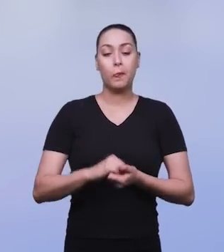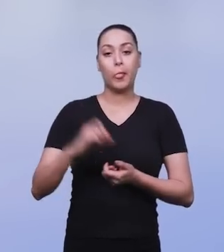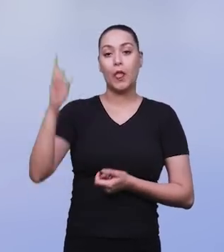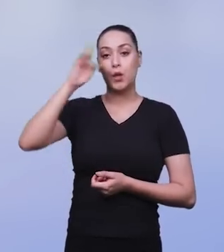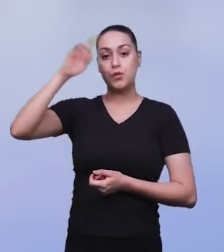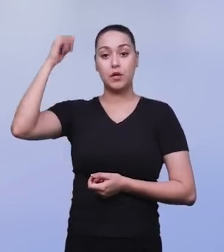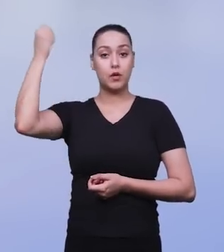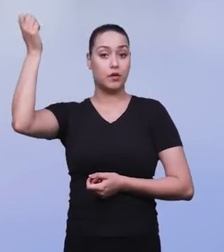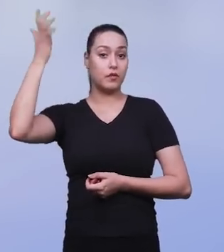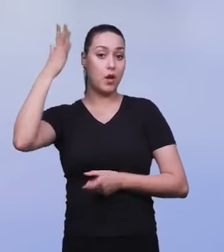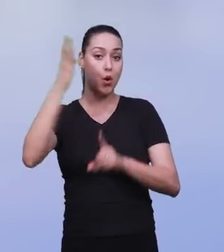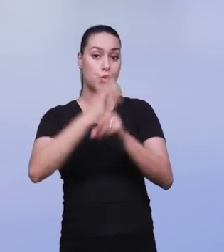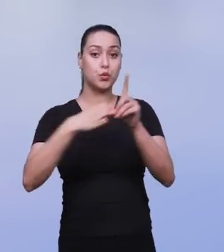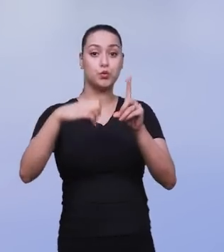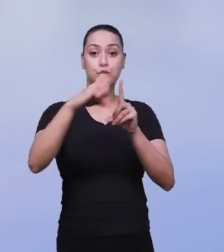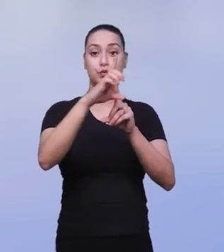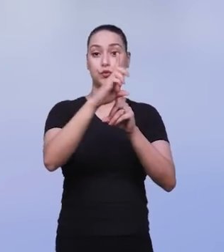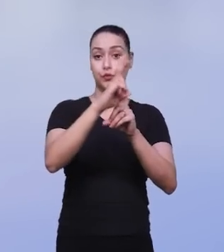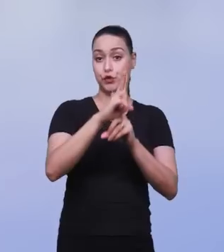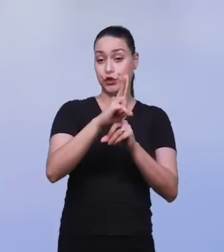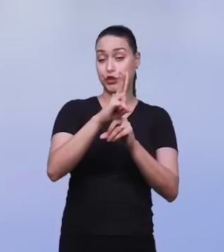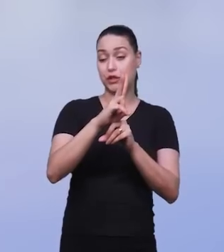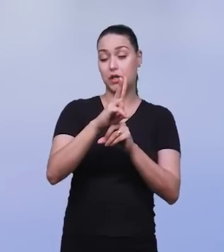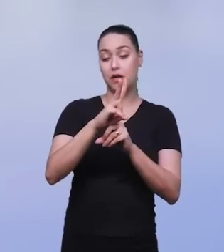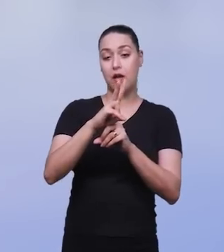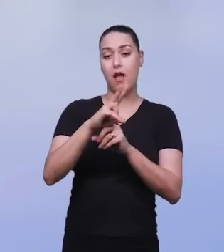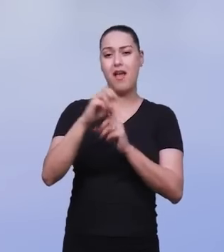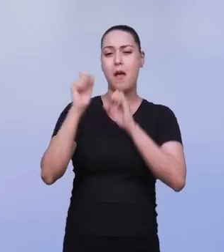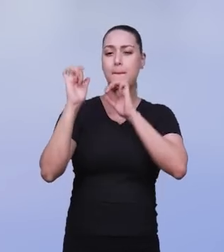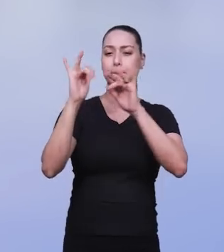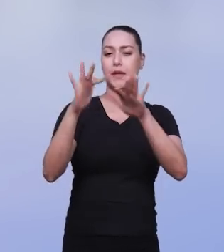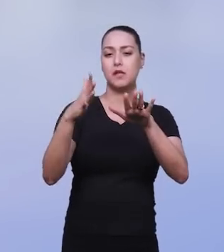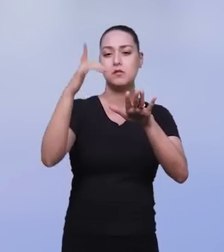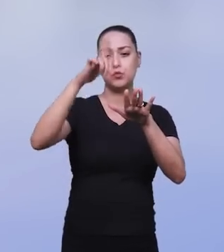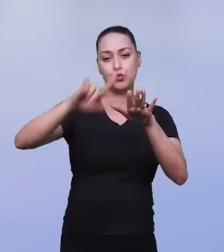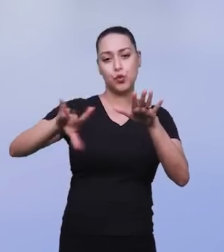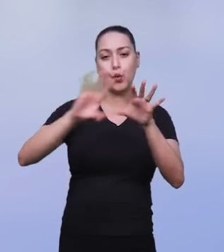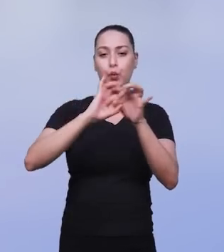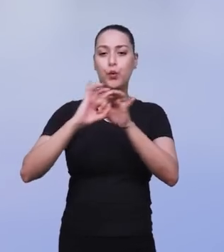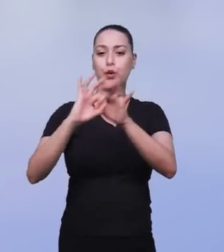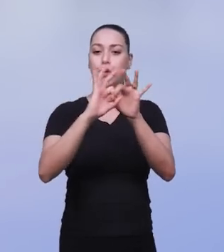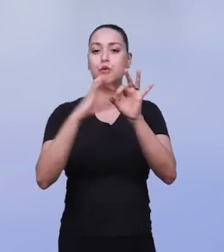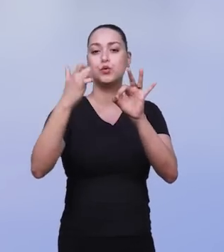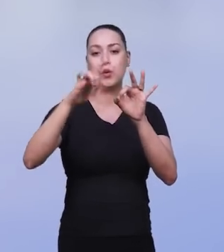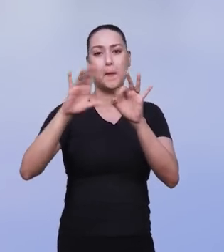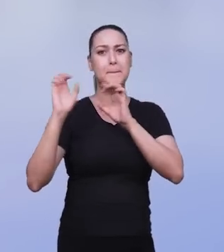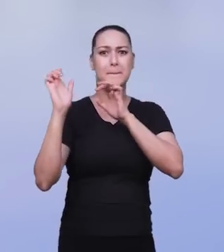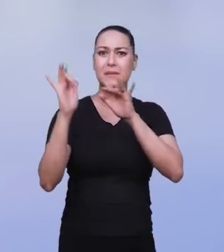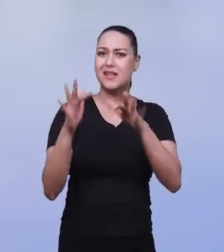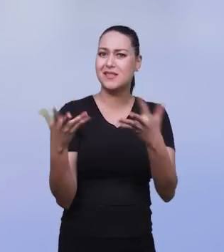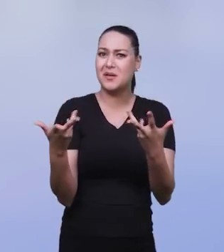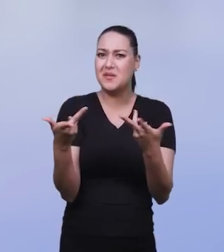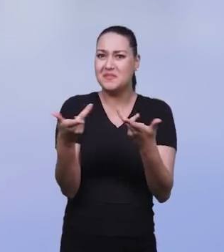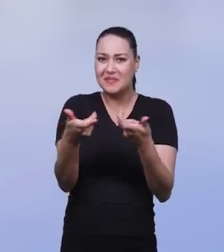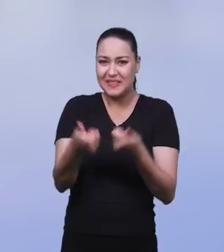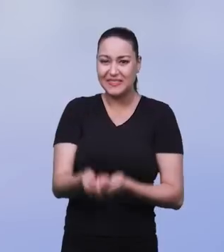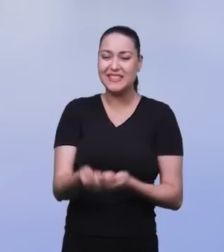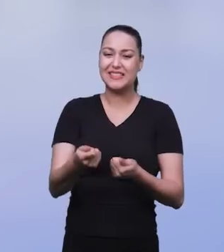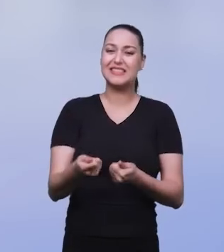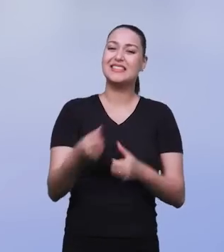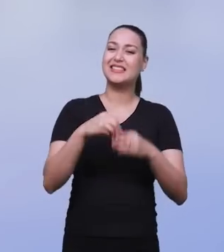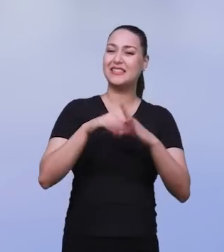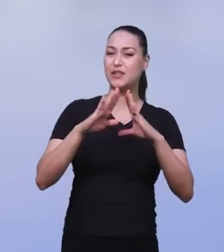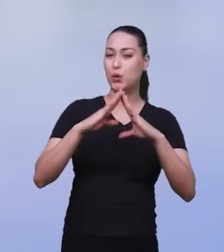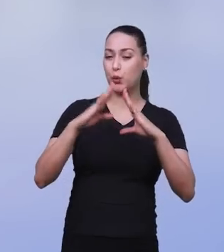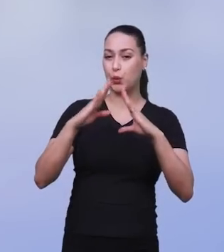pelo Senhor, onde o Senhor mostrou que traria um renovo para a igreja e todos que estivessem presentes. Foi uma grande bênção e o Senhor operou grandemente no meio do culto.